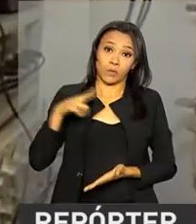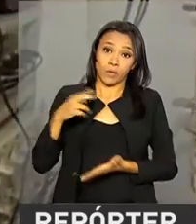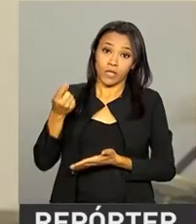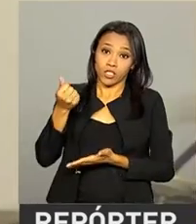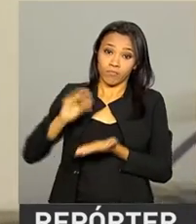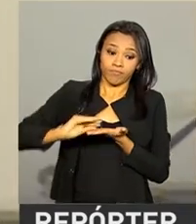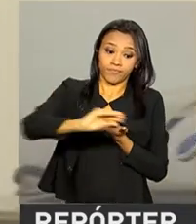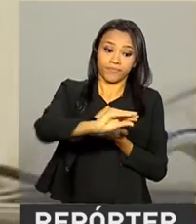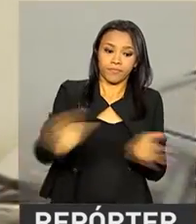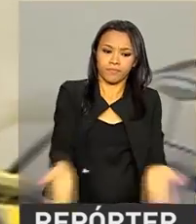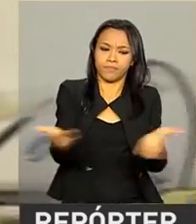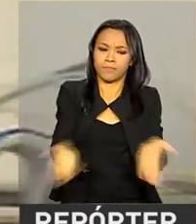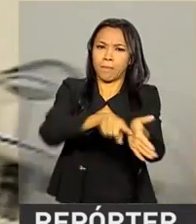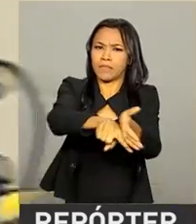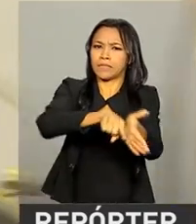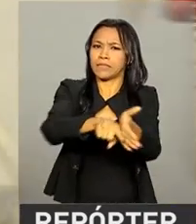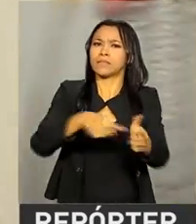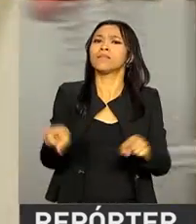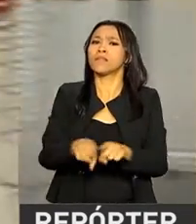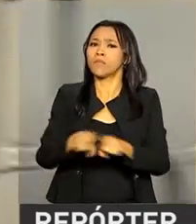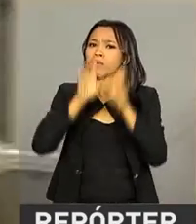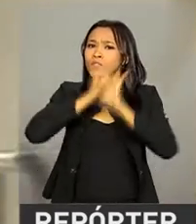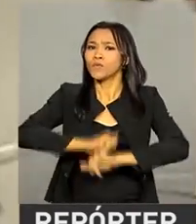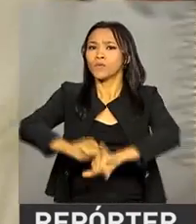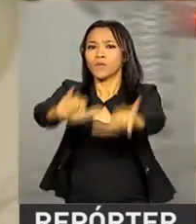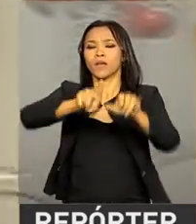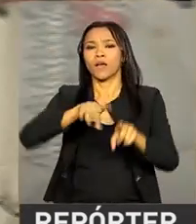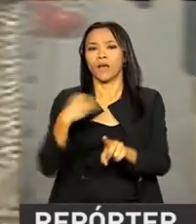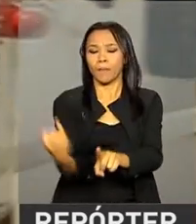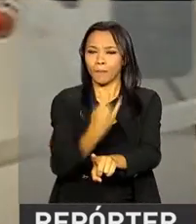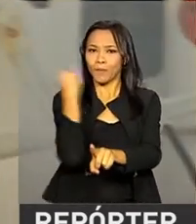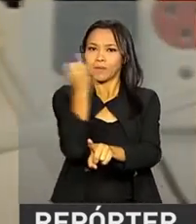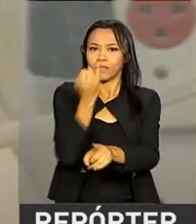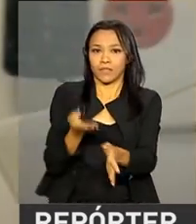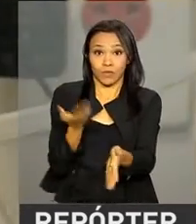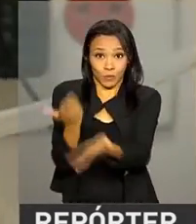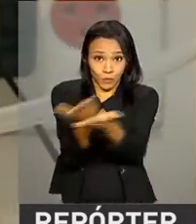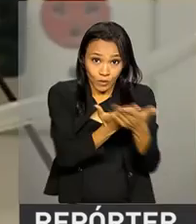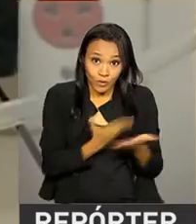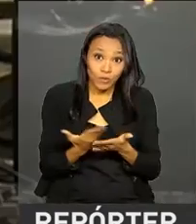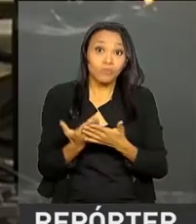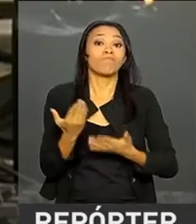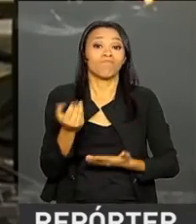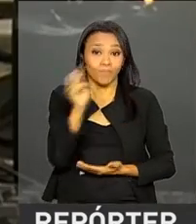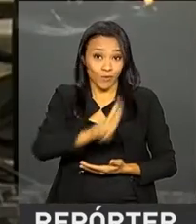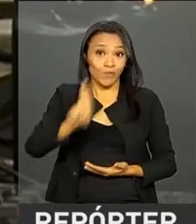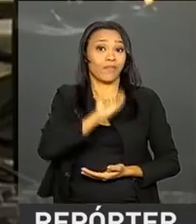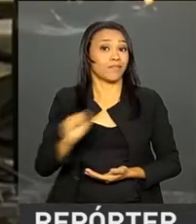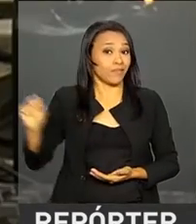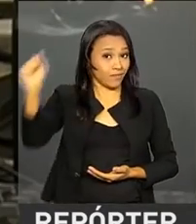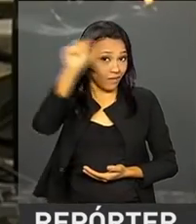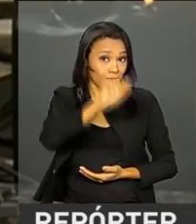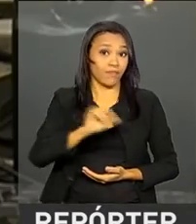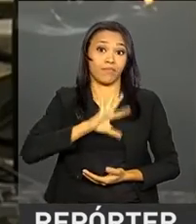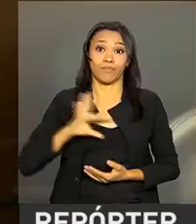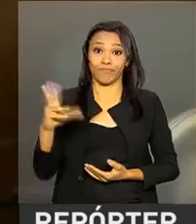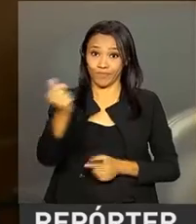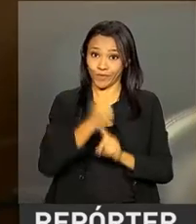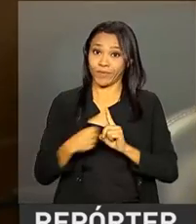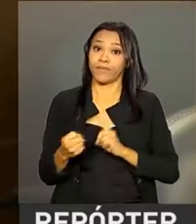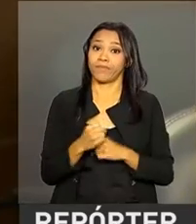nacional e aumentar a divulgação da importância dos estudos das universidades para toda a sociedade